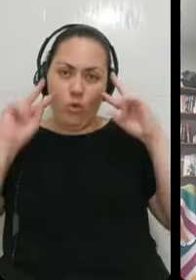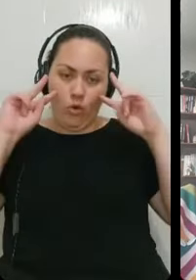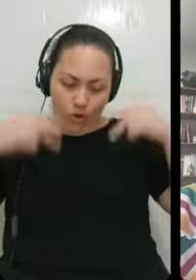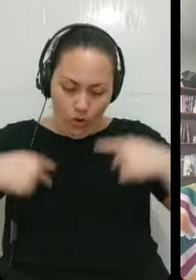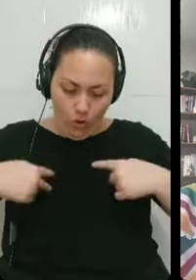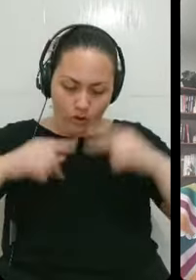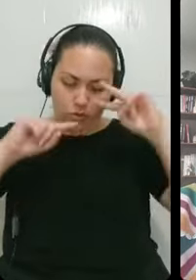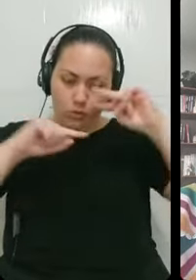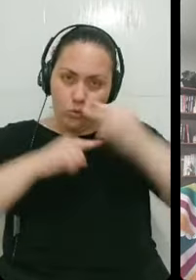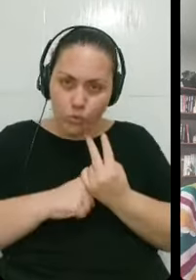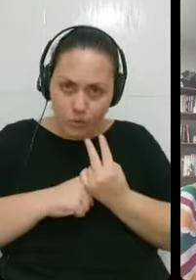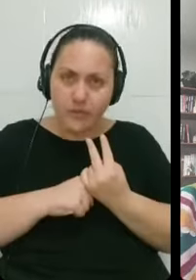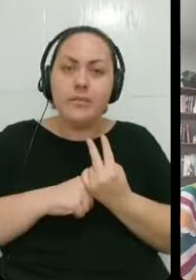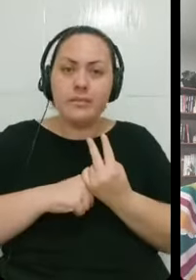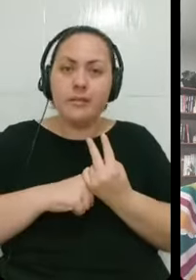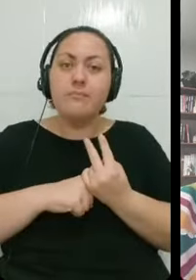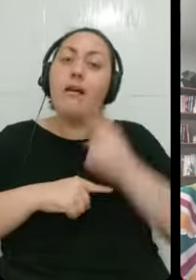informação,